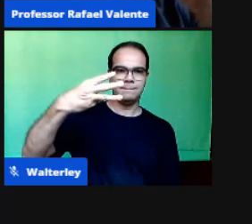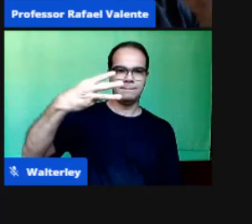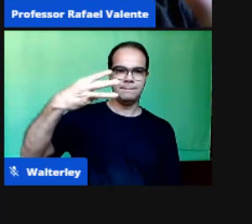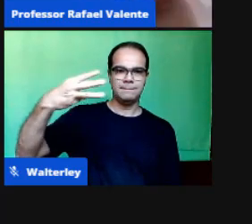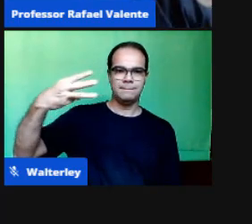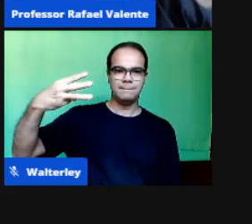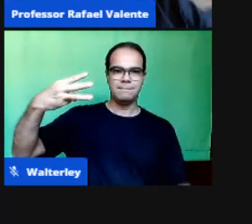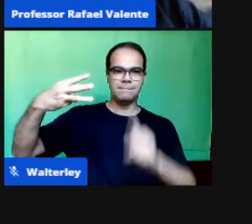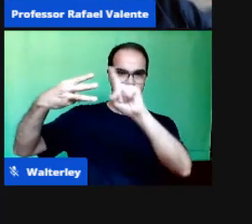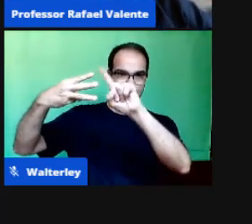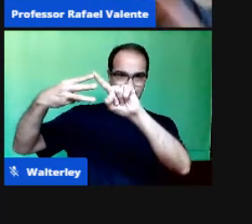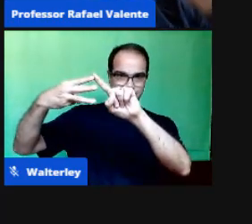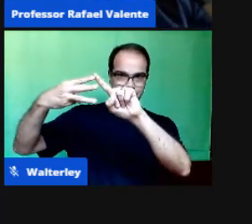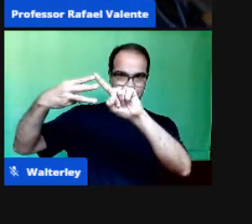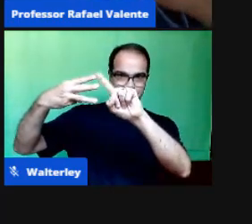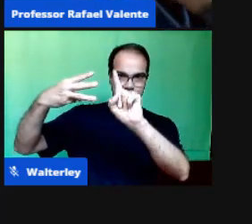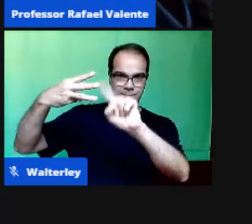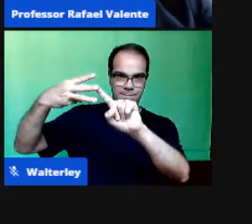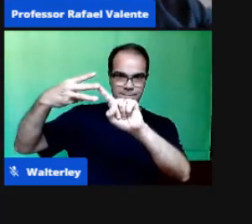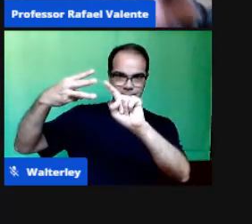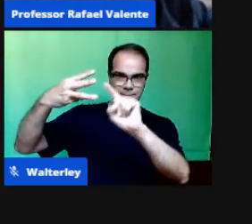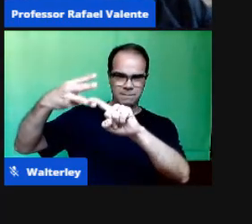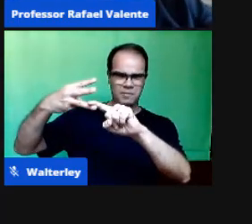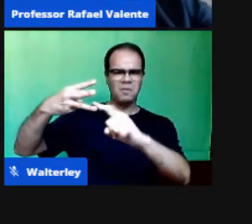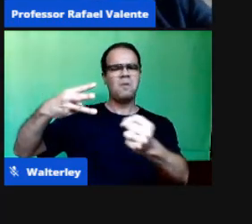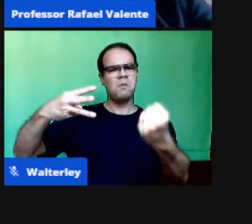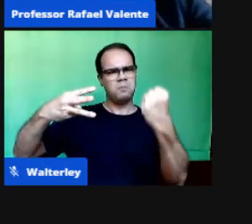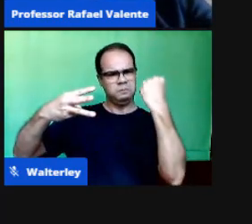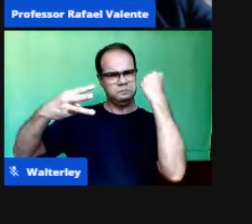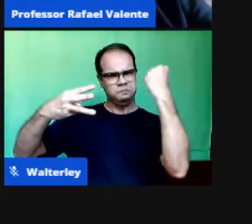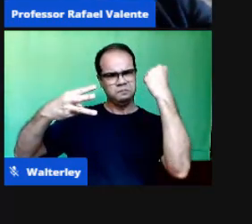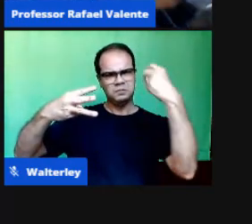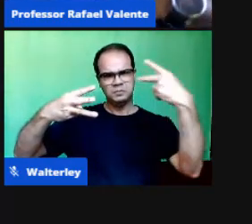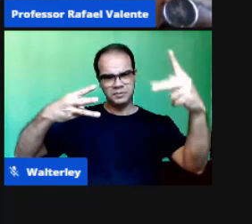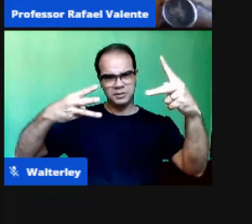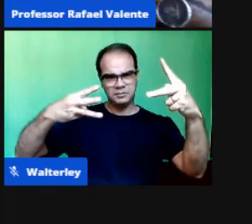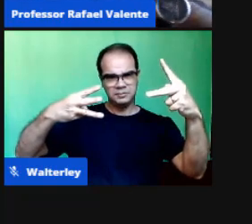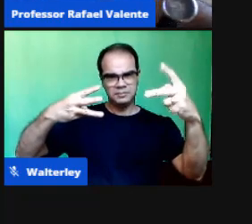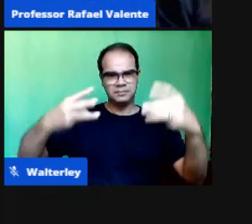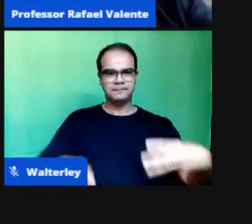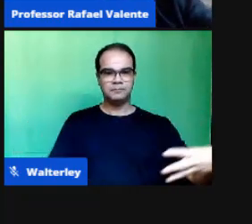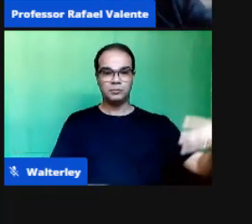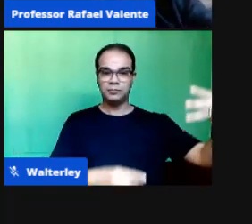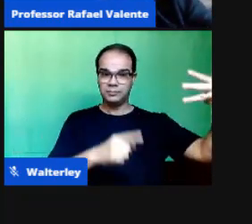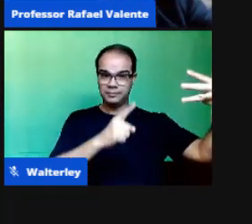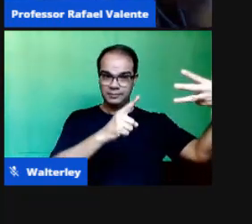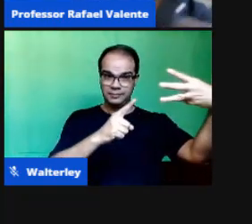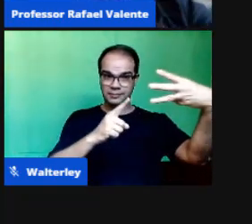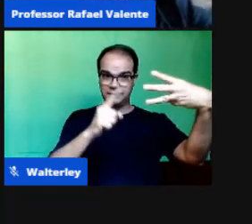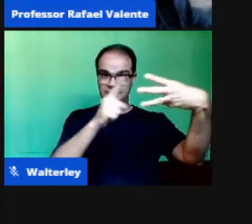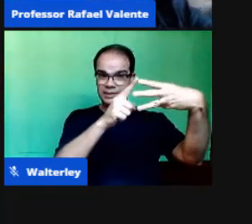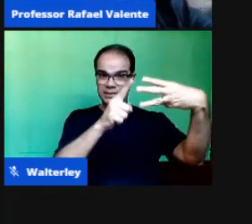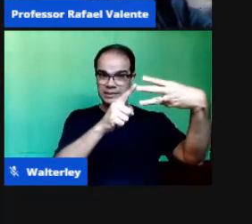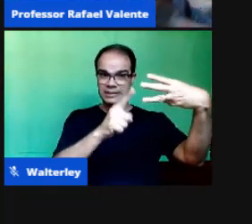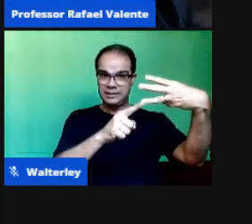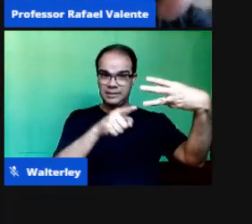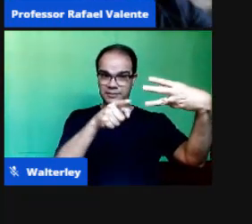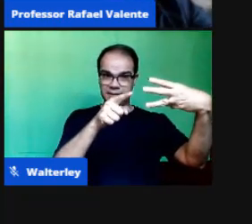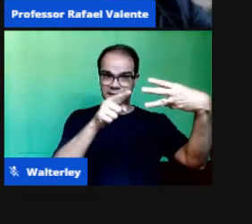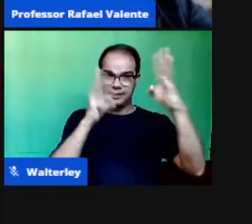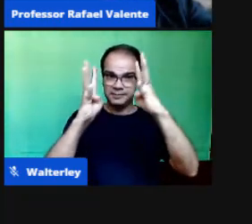pontos fortes e 3 pontos de atenção em você, hoje, tá?